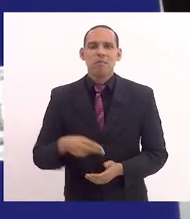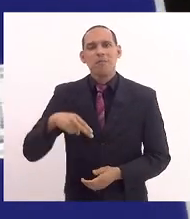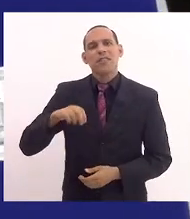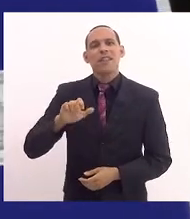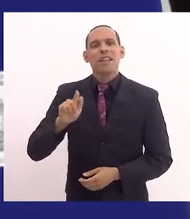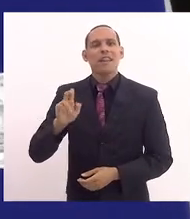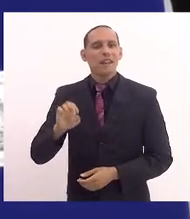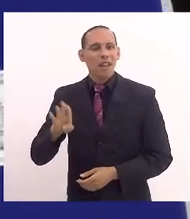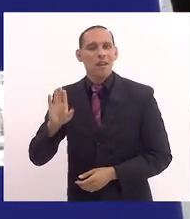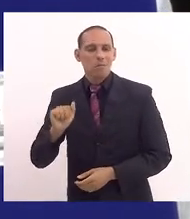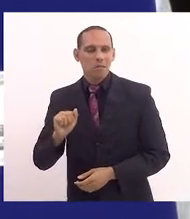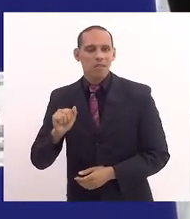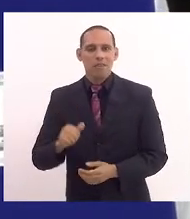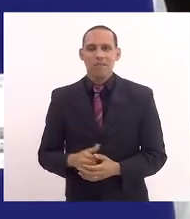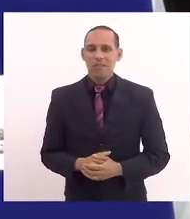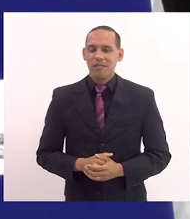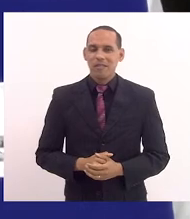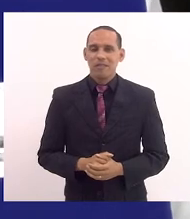Negueba.